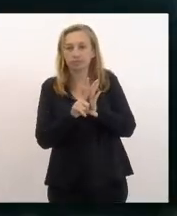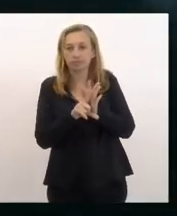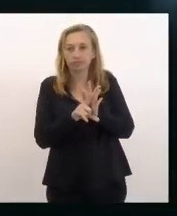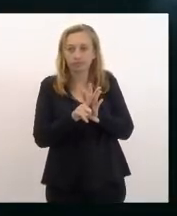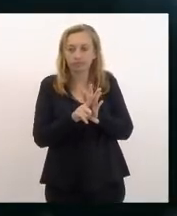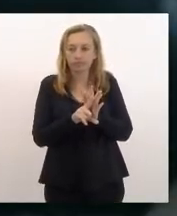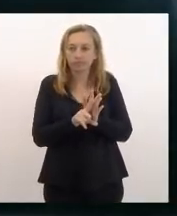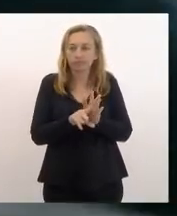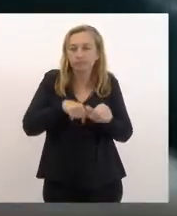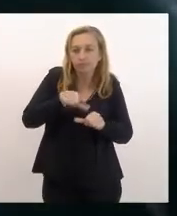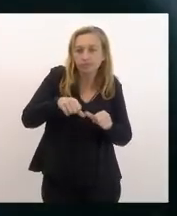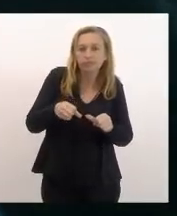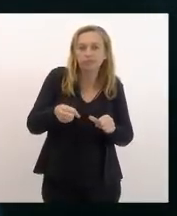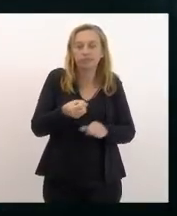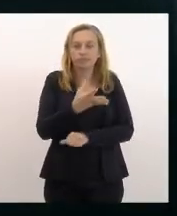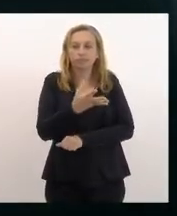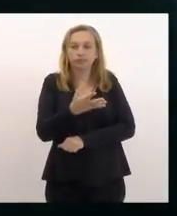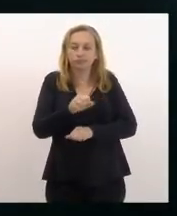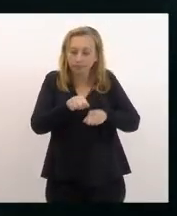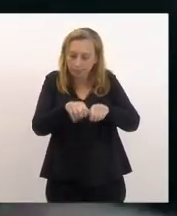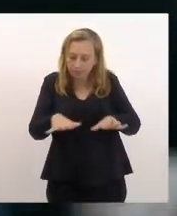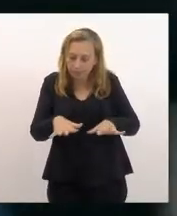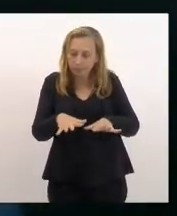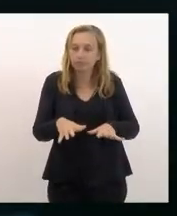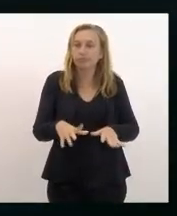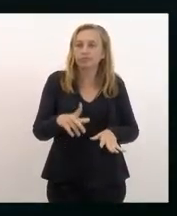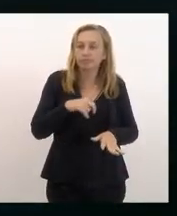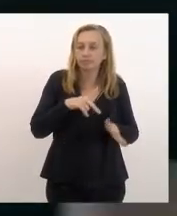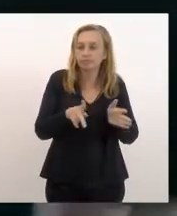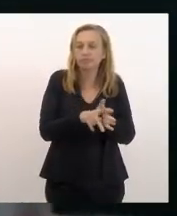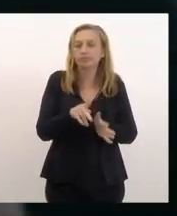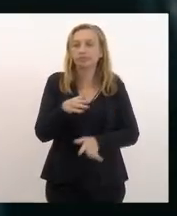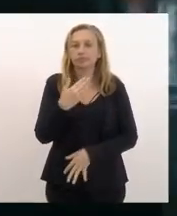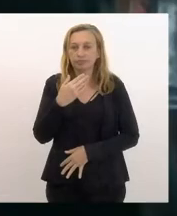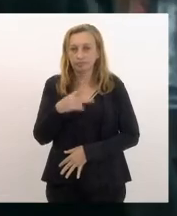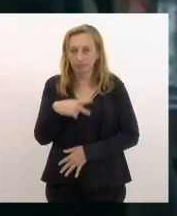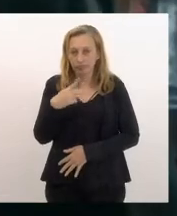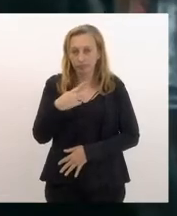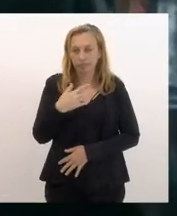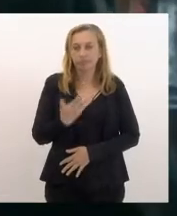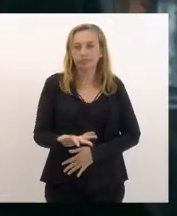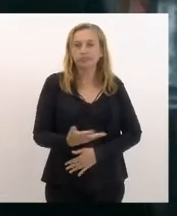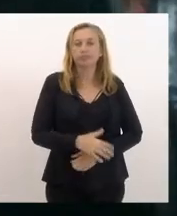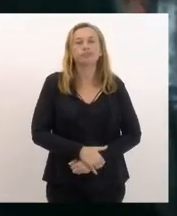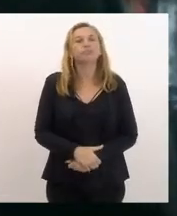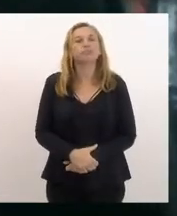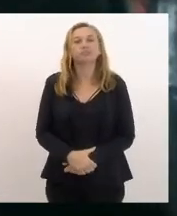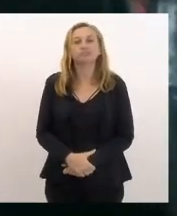toda a inovação e ampliação que esse projeto fornece. Era esse o esclarecimento.